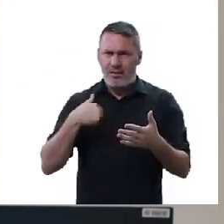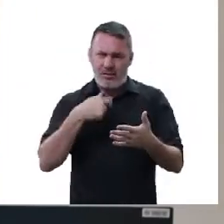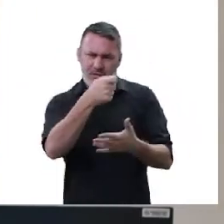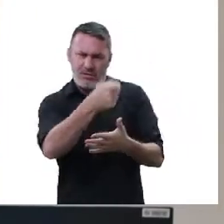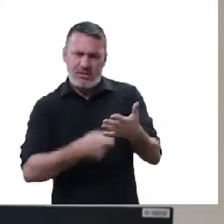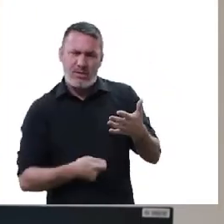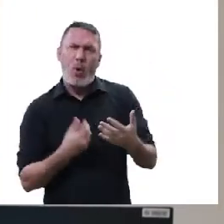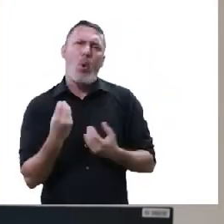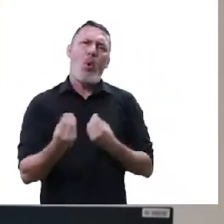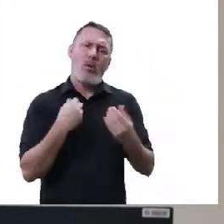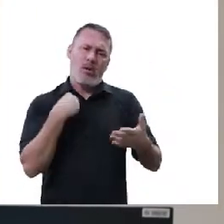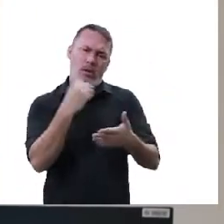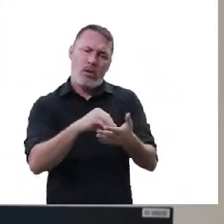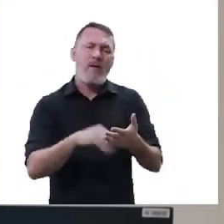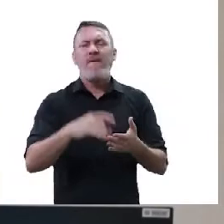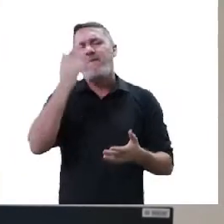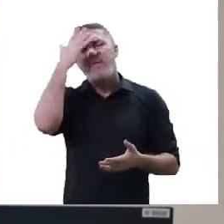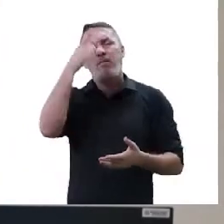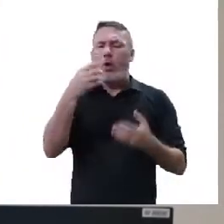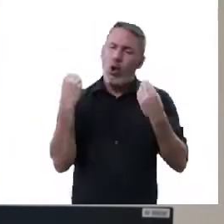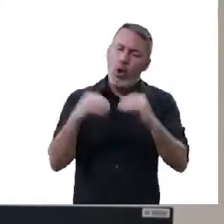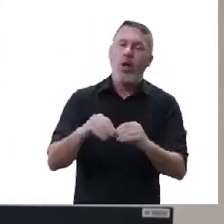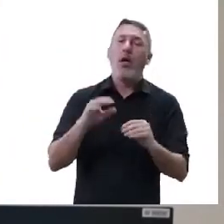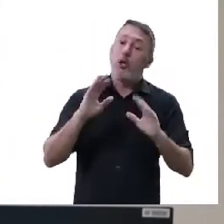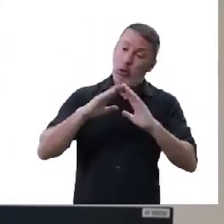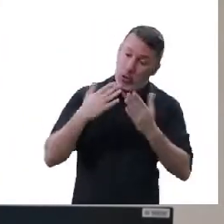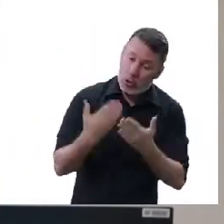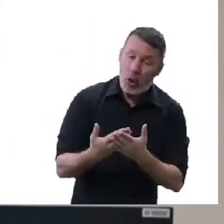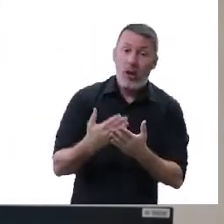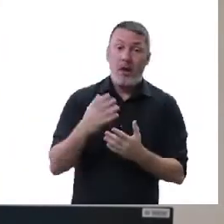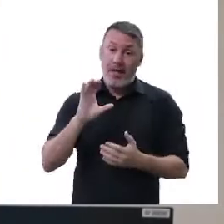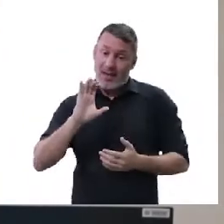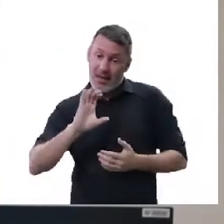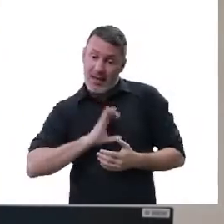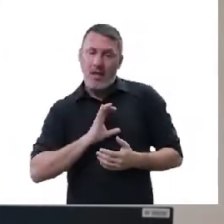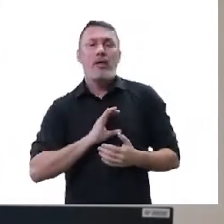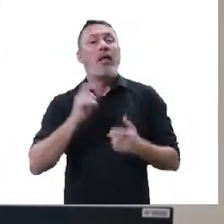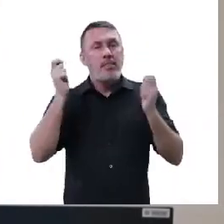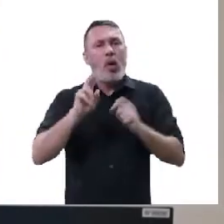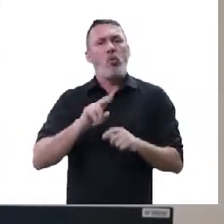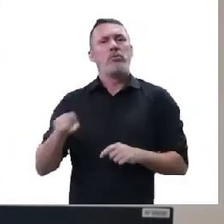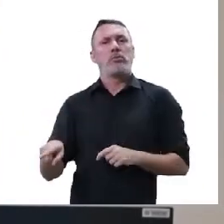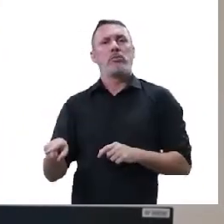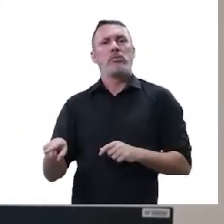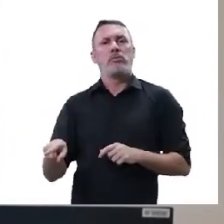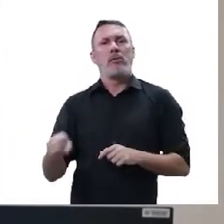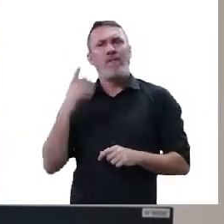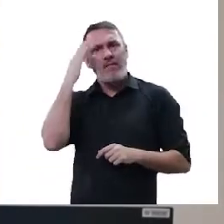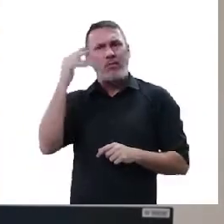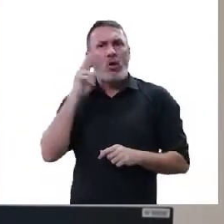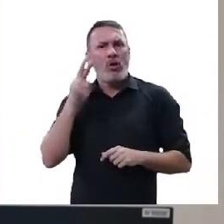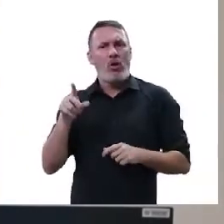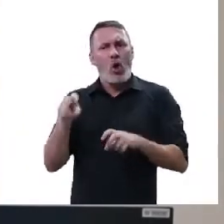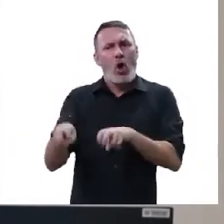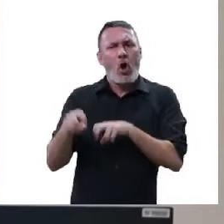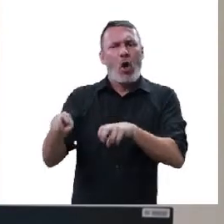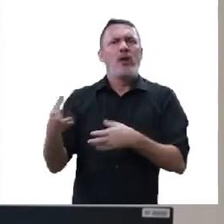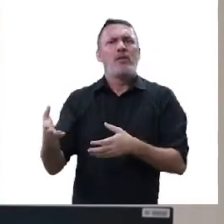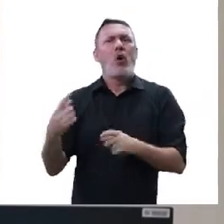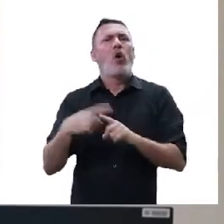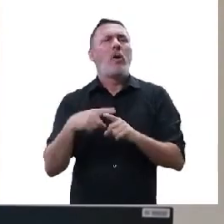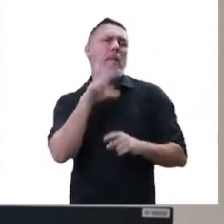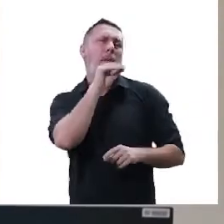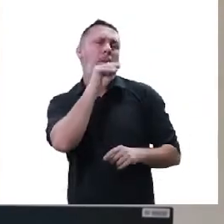redação? Que as escolas, principalmente de educação infantil, podem utilizar de personagens conhecidos, como Chico Bento, para elucidar,